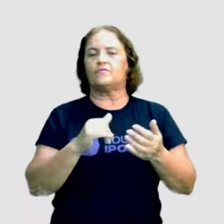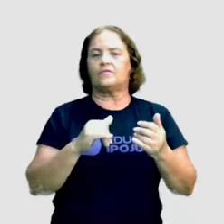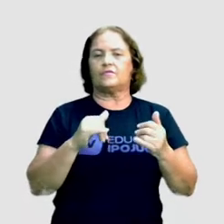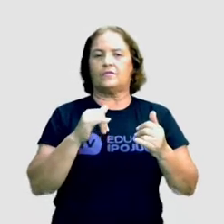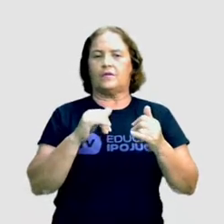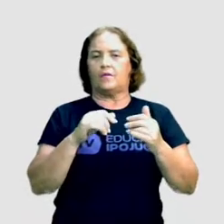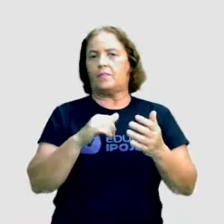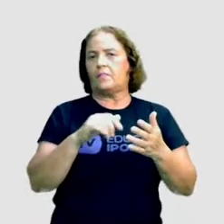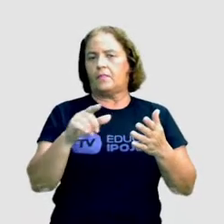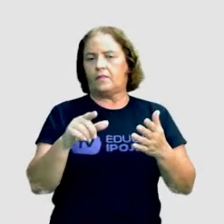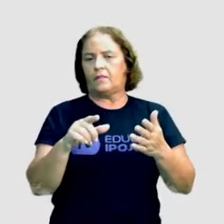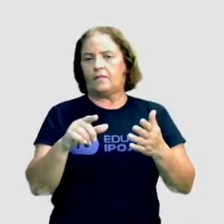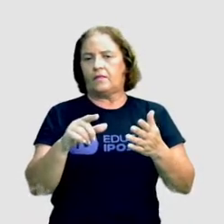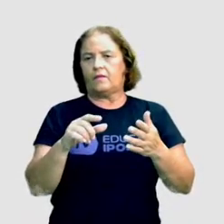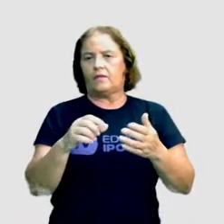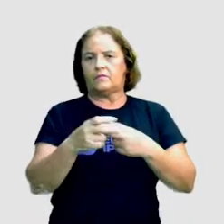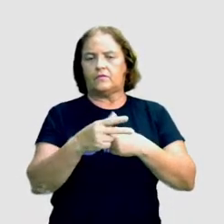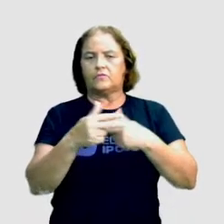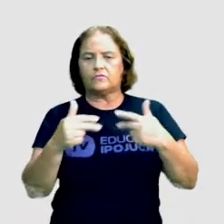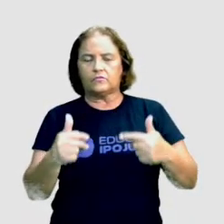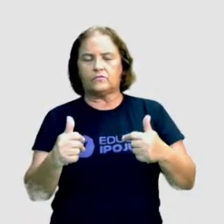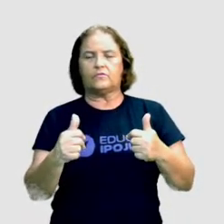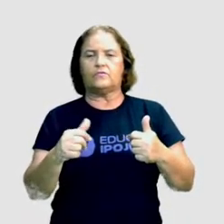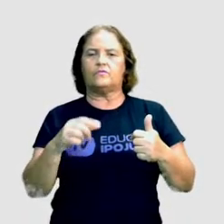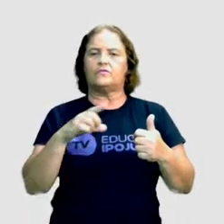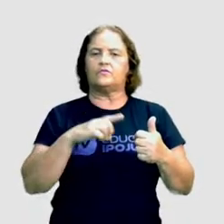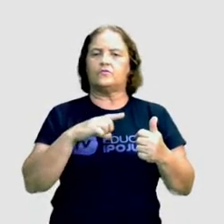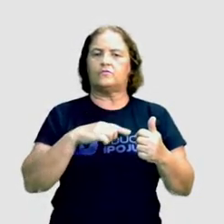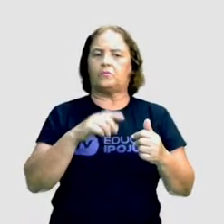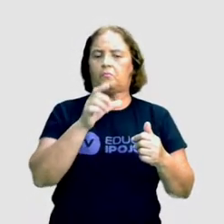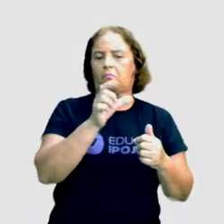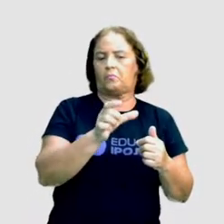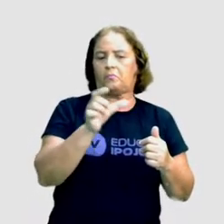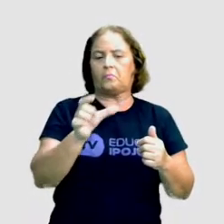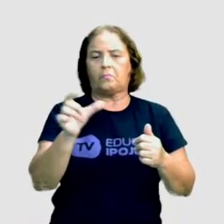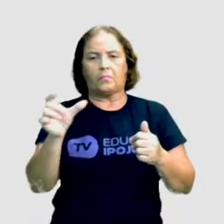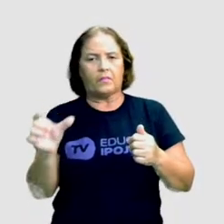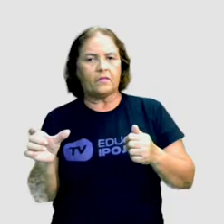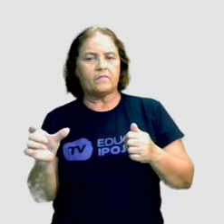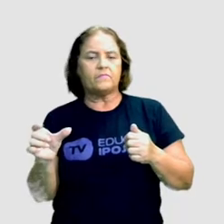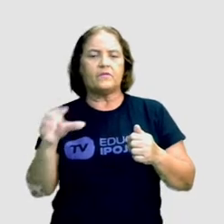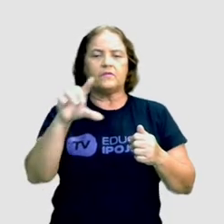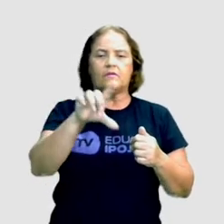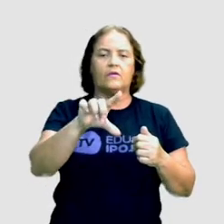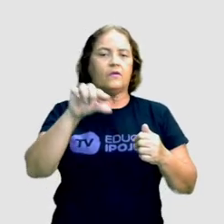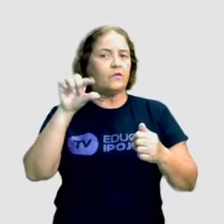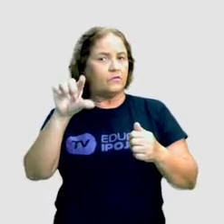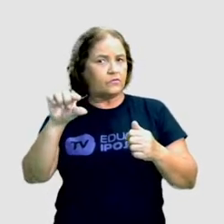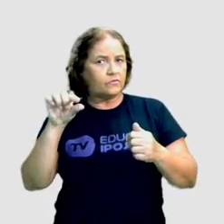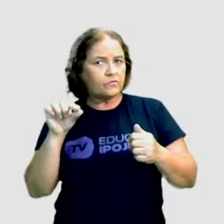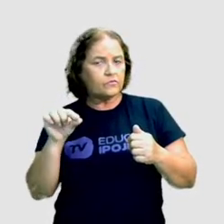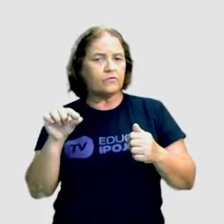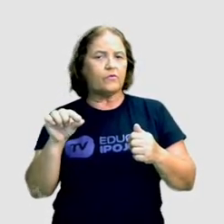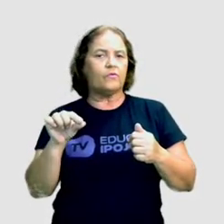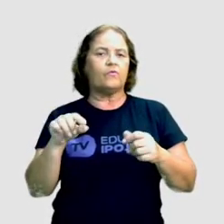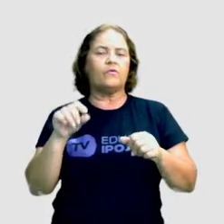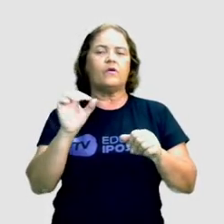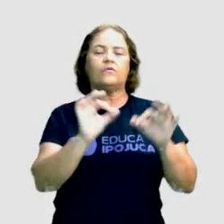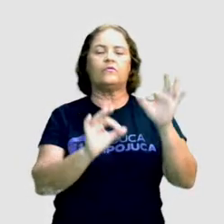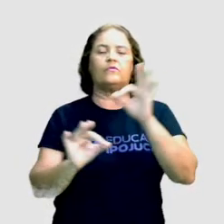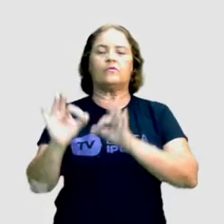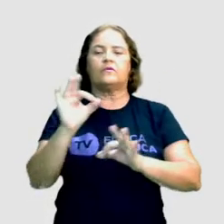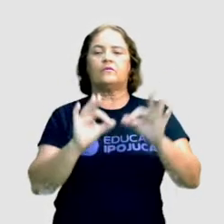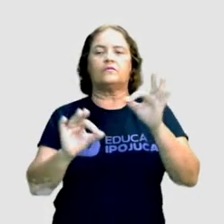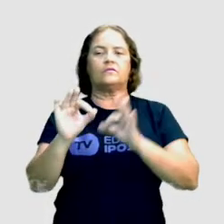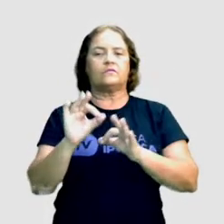de ações, que envolve segmentação, filtragem de conteúdo e organização de dados a partir de